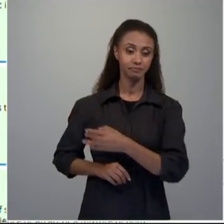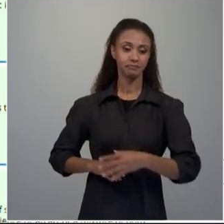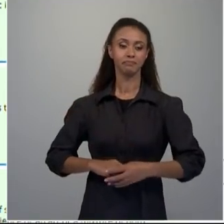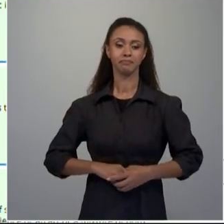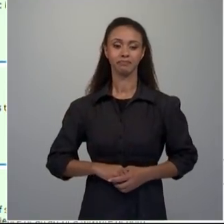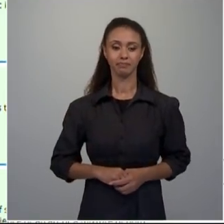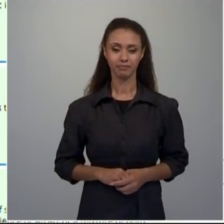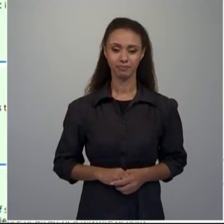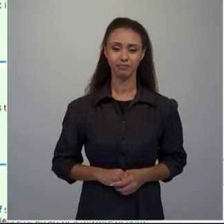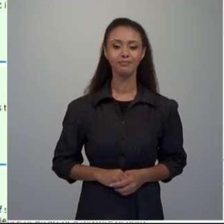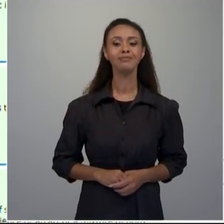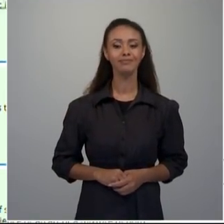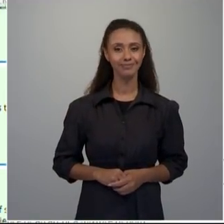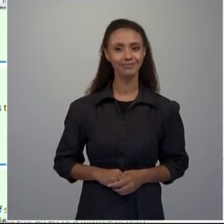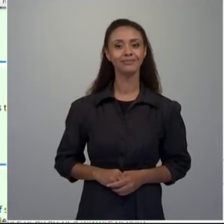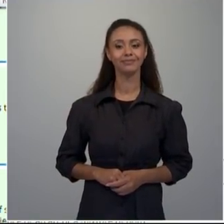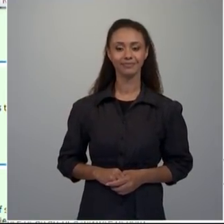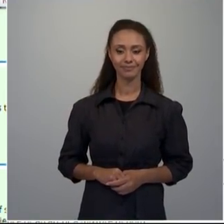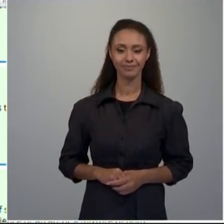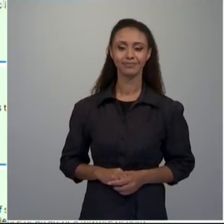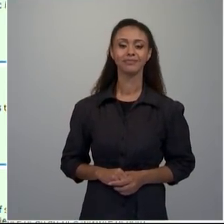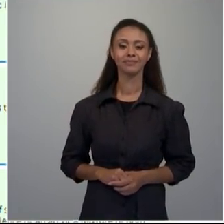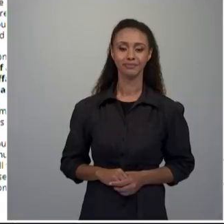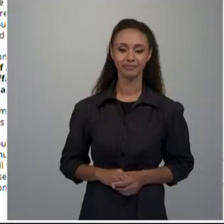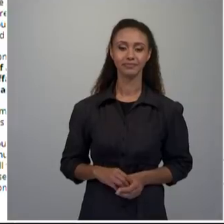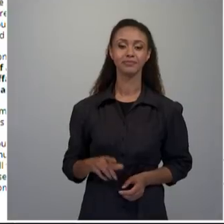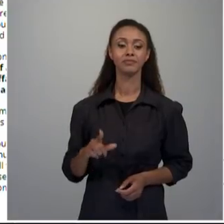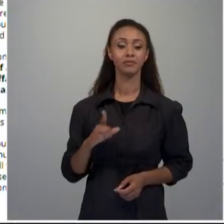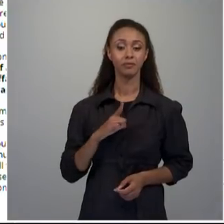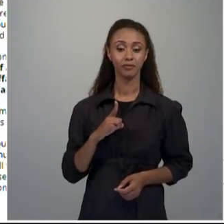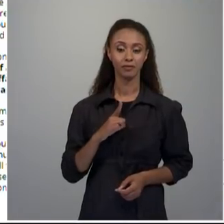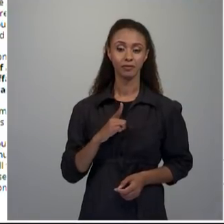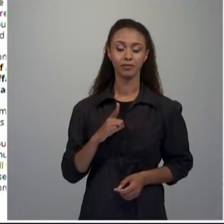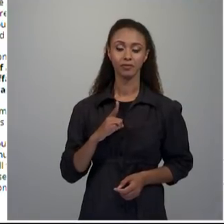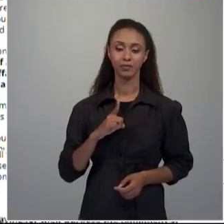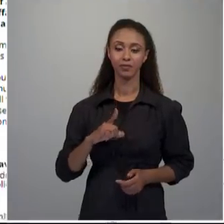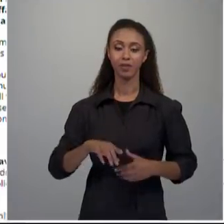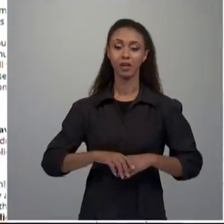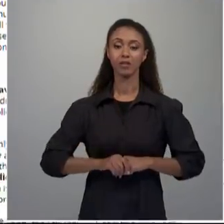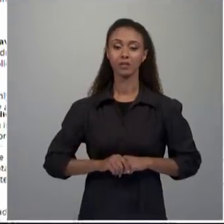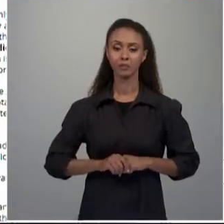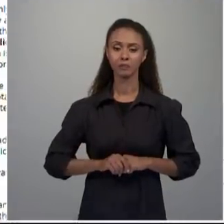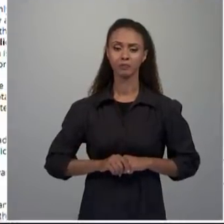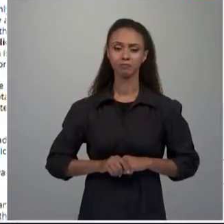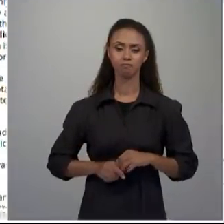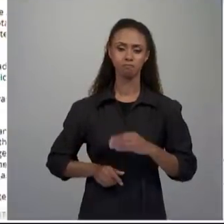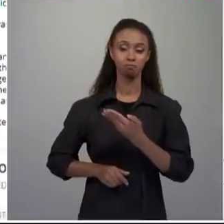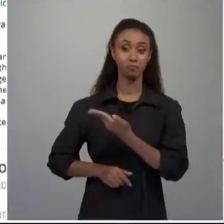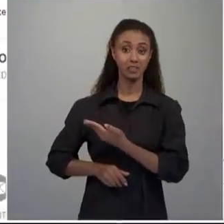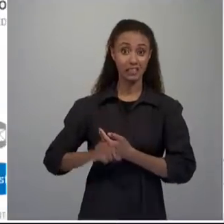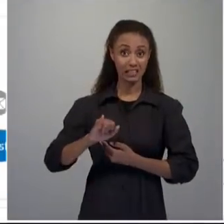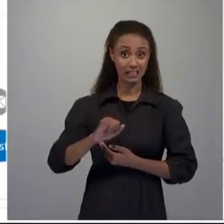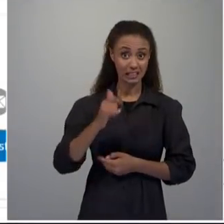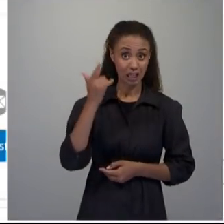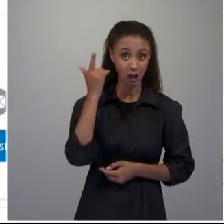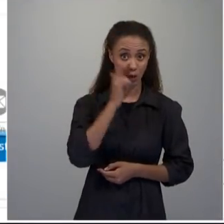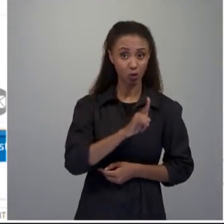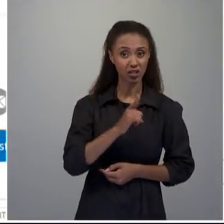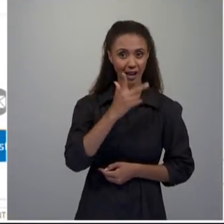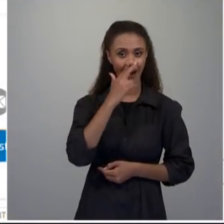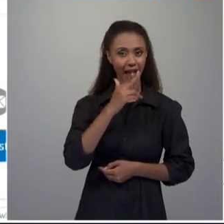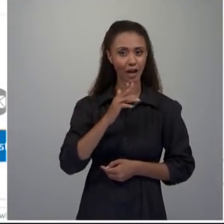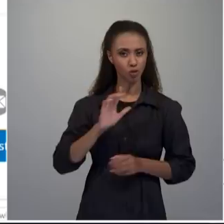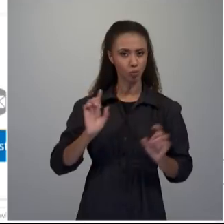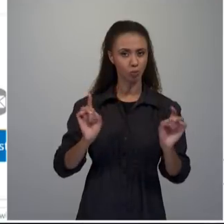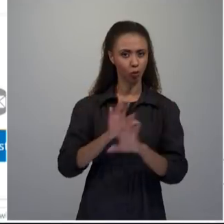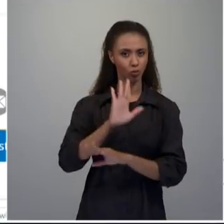opel tenho aqui pública administration a entidade chan se a gente der sorte ele vai estar aberto ta